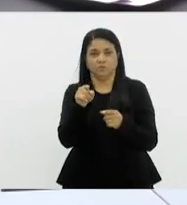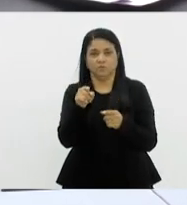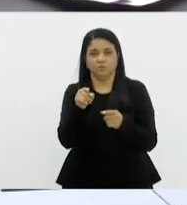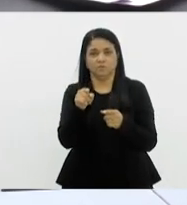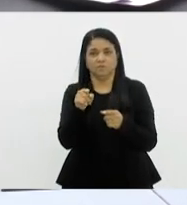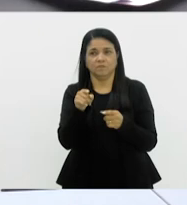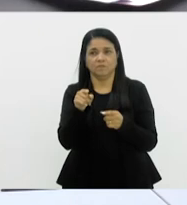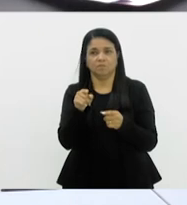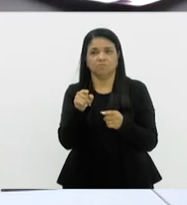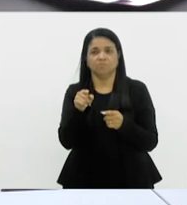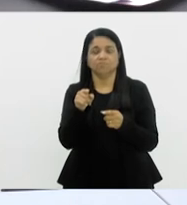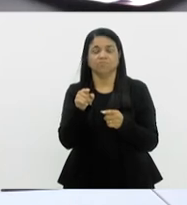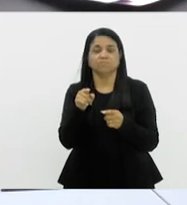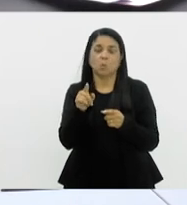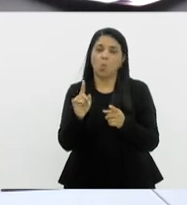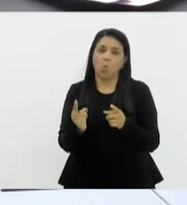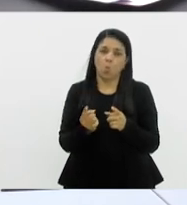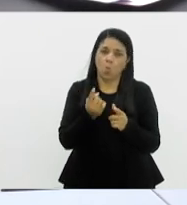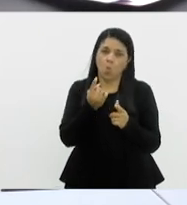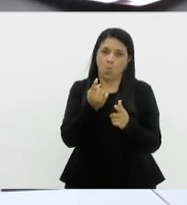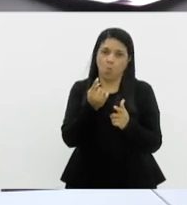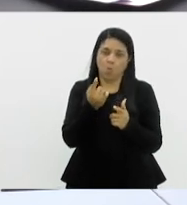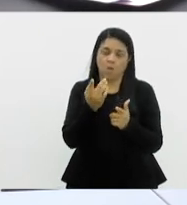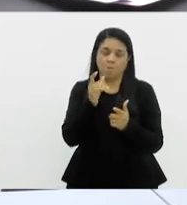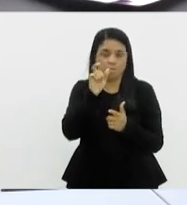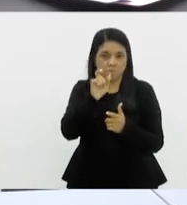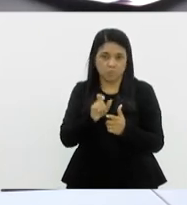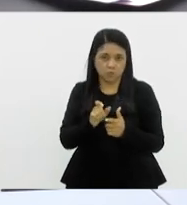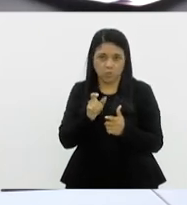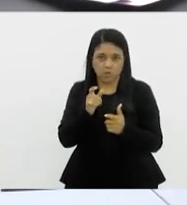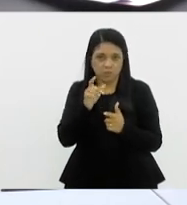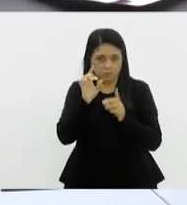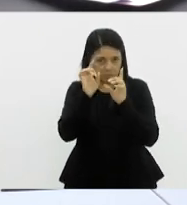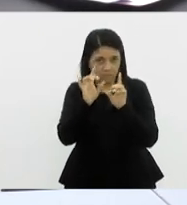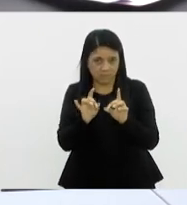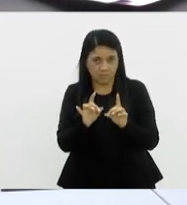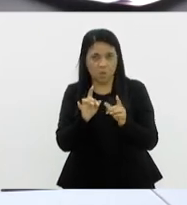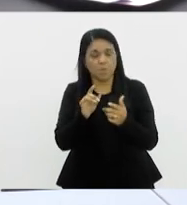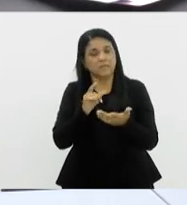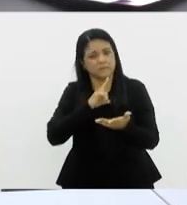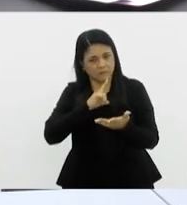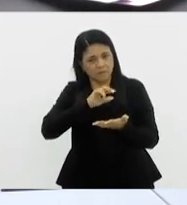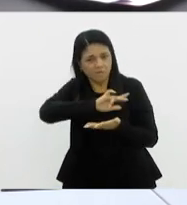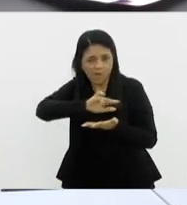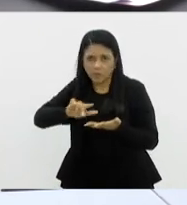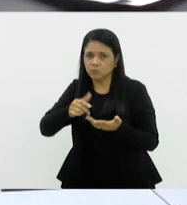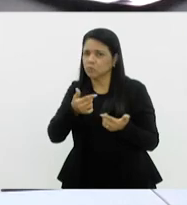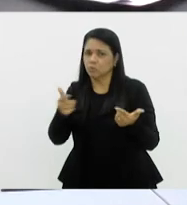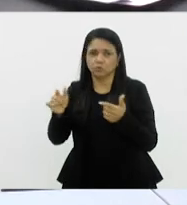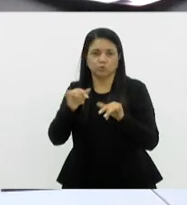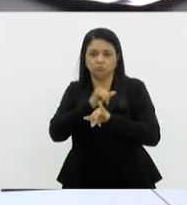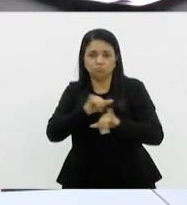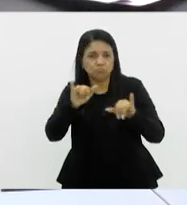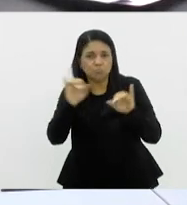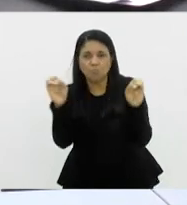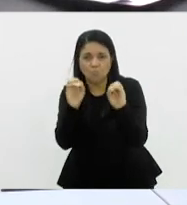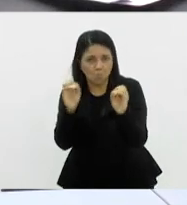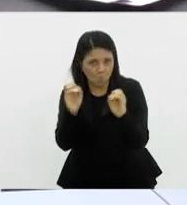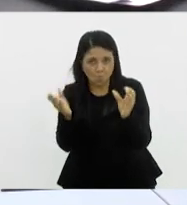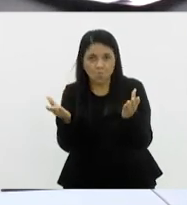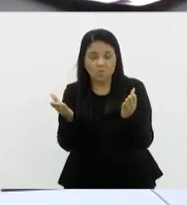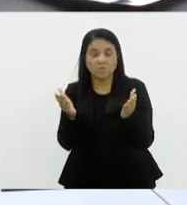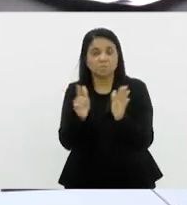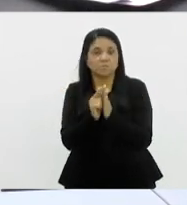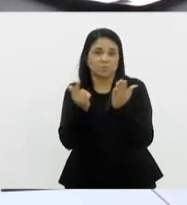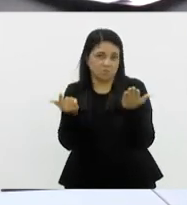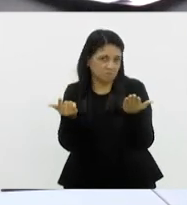um caso específico, mas que são vários casos, que muitas das vezes não ganham os noticiários, né, as páginas de jornais.